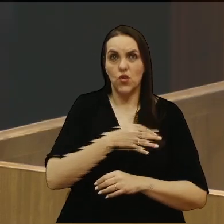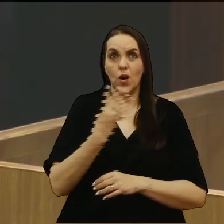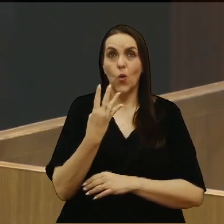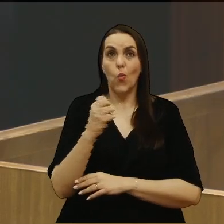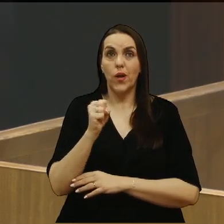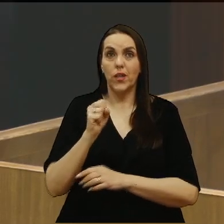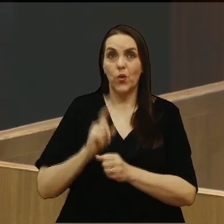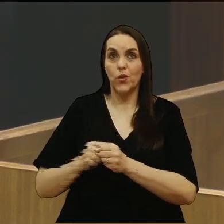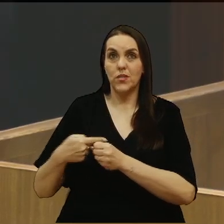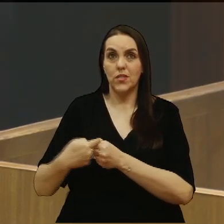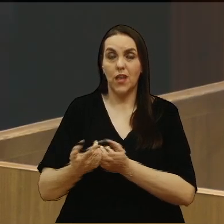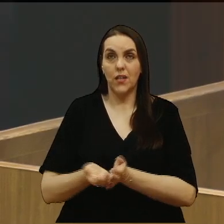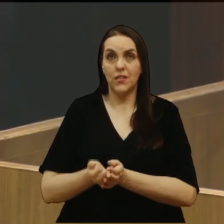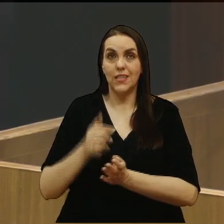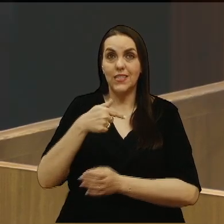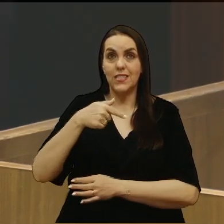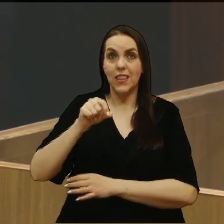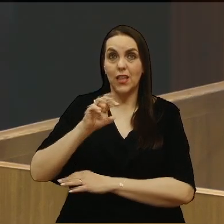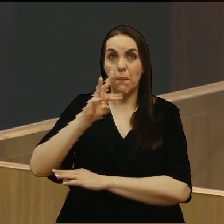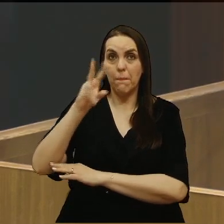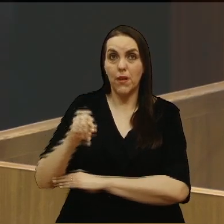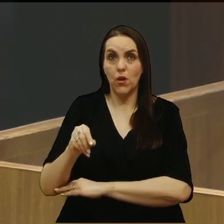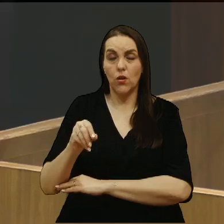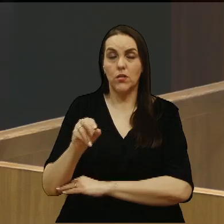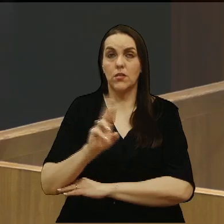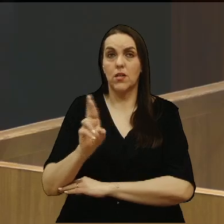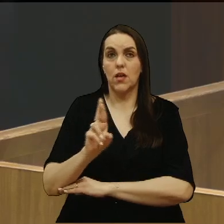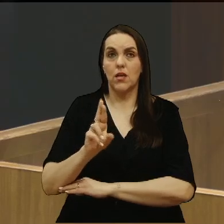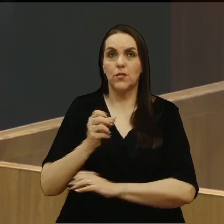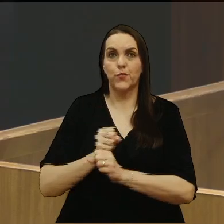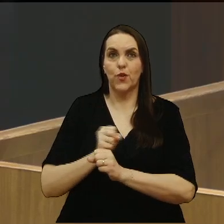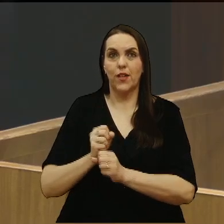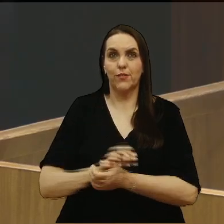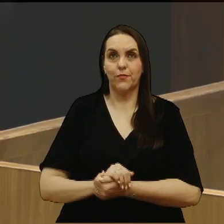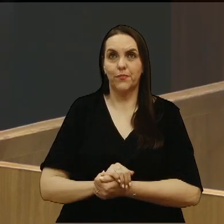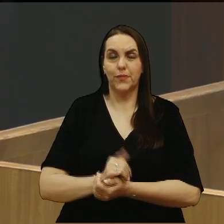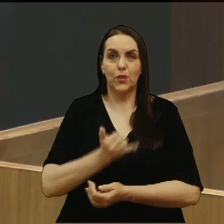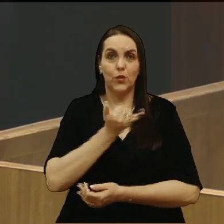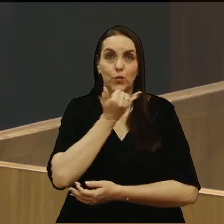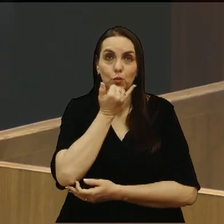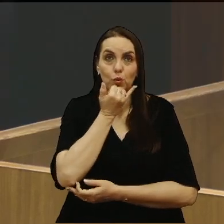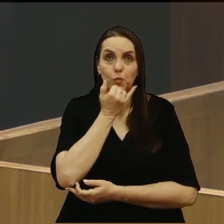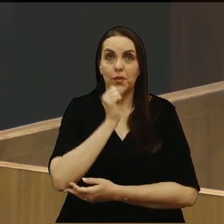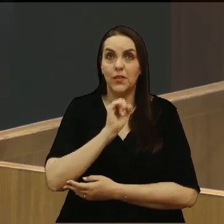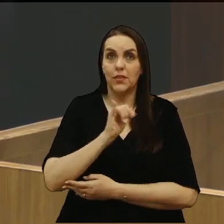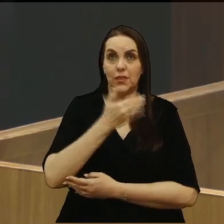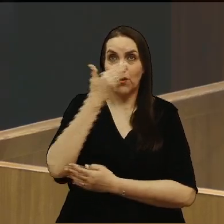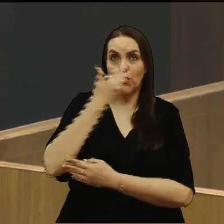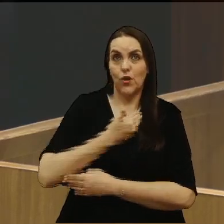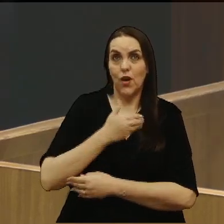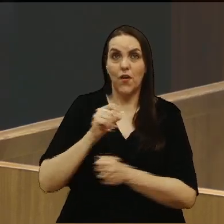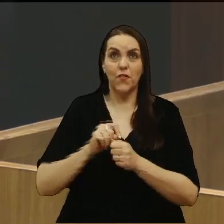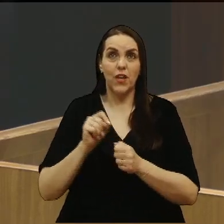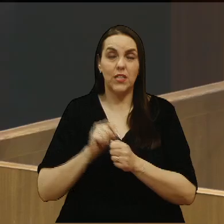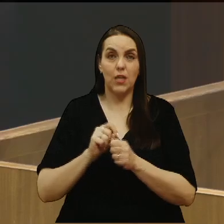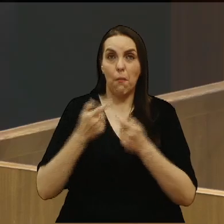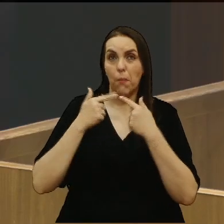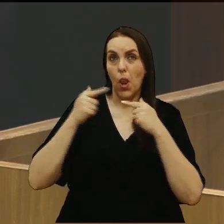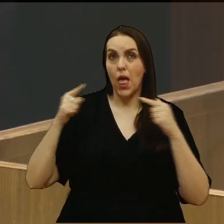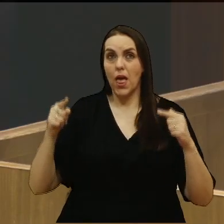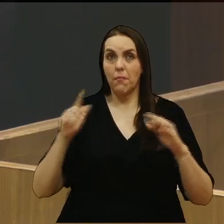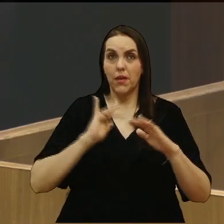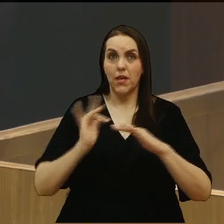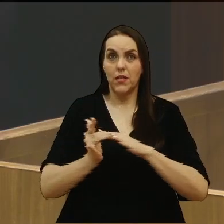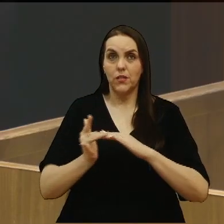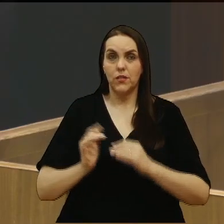48 municípios, 70 milhões por ano. Então, me desculpa se eu não sou o cara de fazer a polêmica nas redes